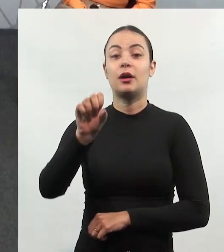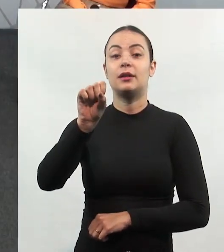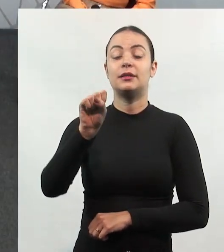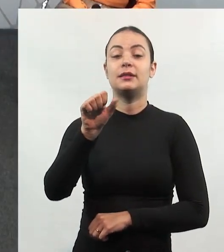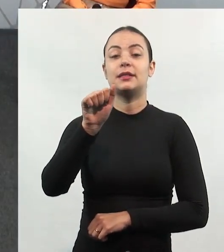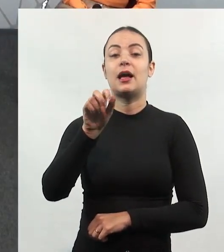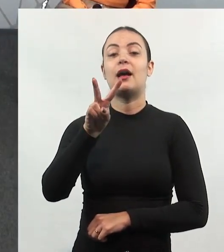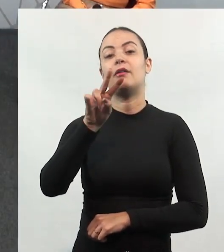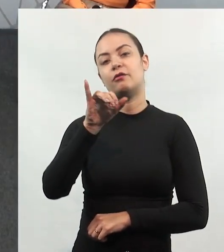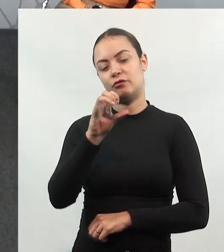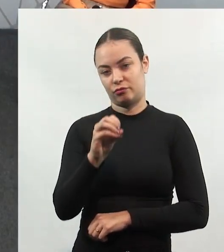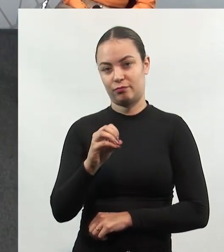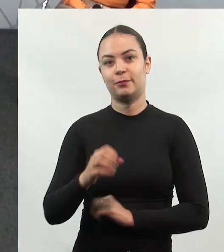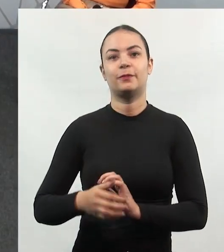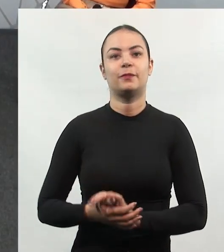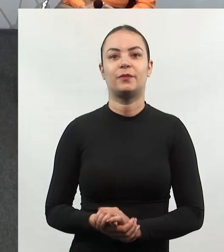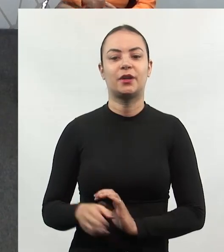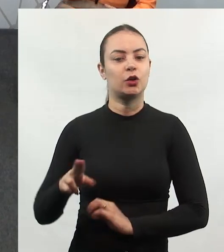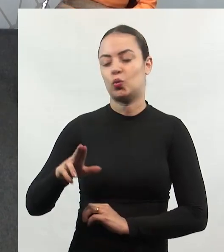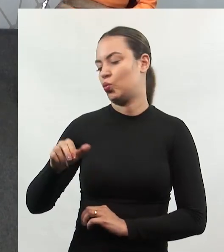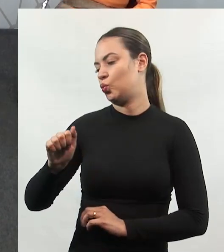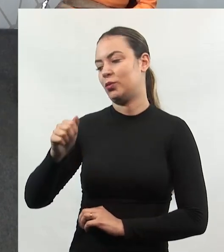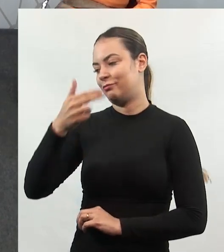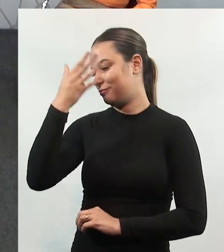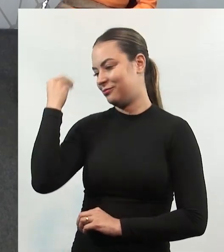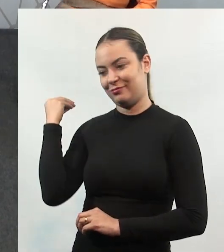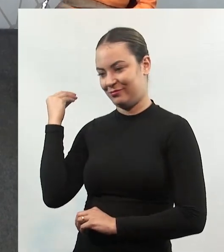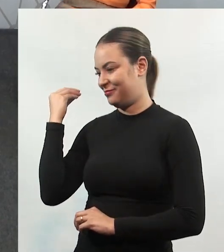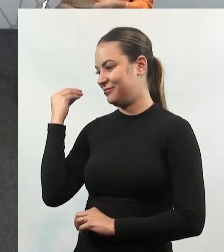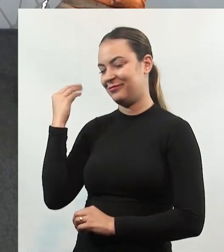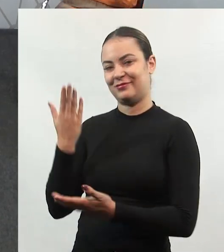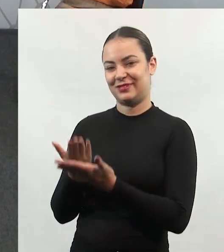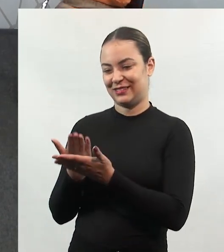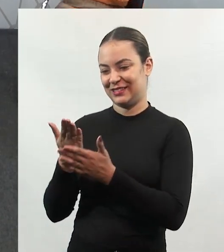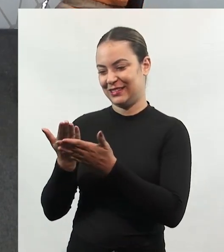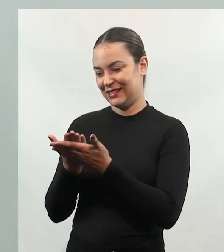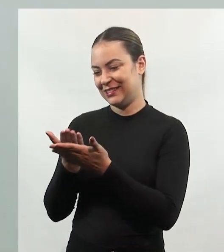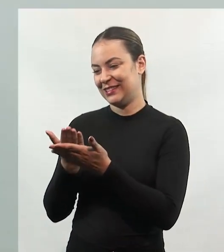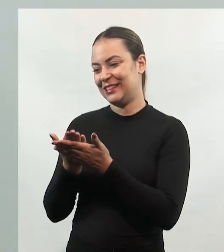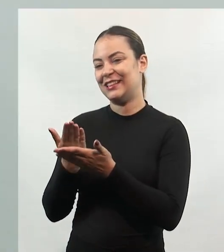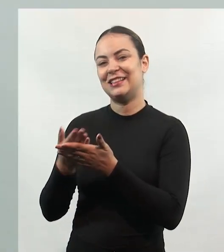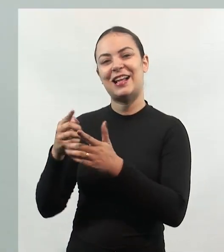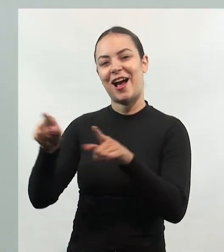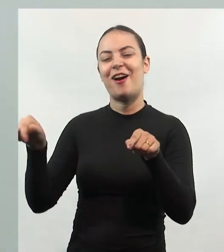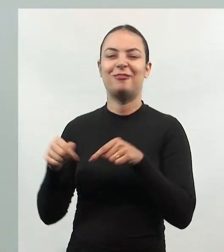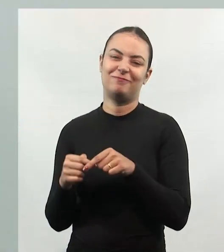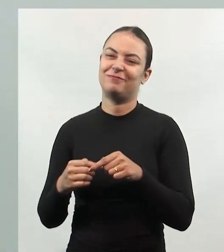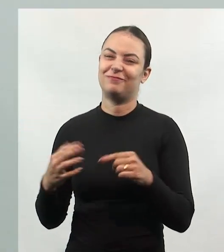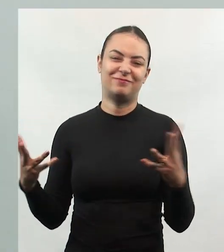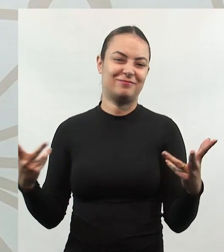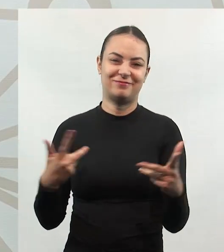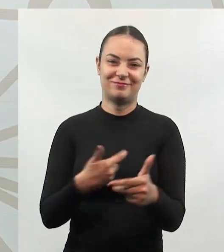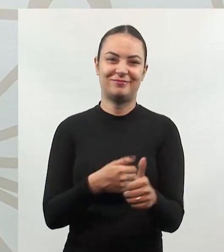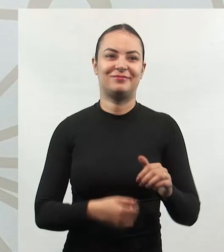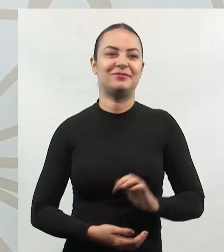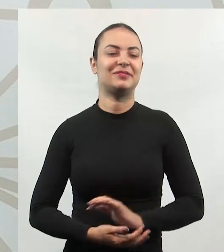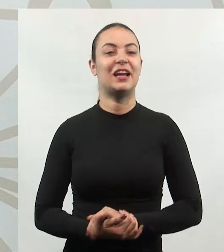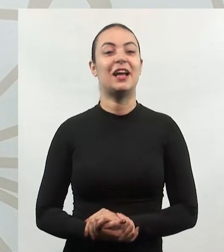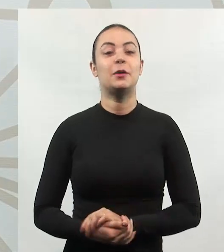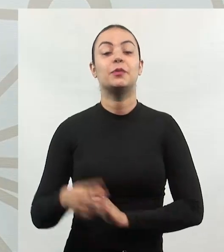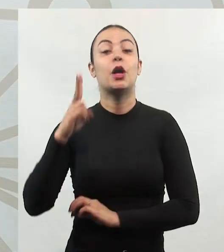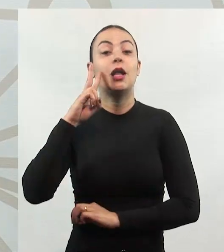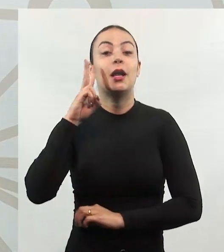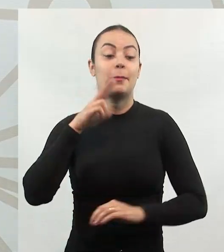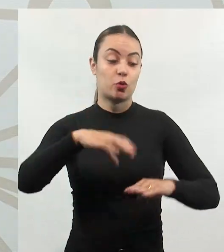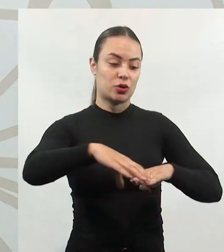eu tô tentando lembrar se era azul ou é amarelo. E eu vejo, Era azul. Era azul, azul marinho. Era azul marinho. A minha mãe comprou um igual